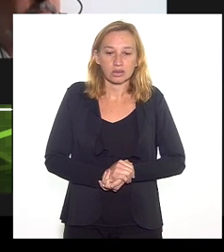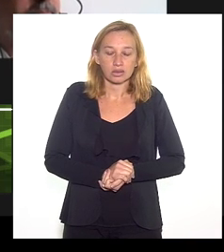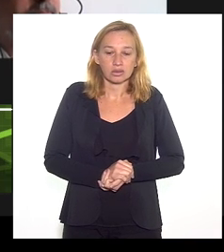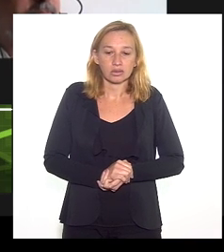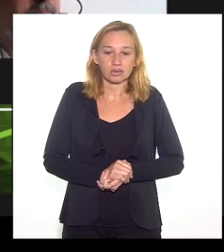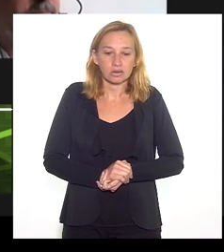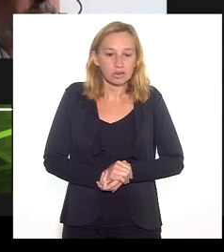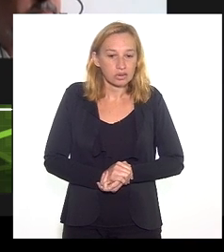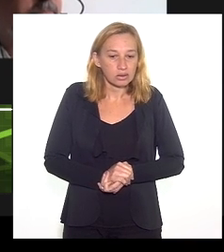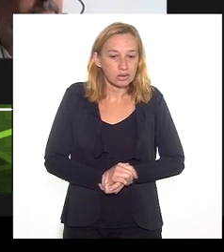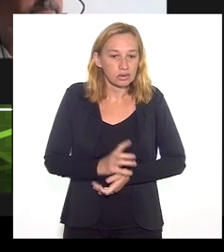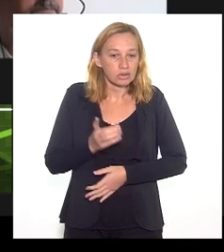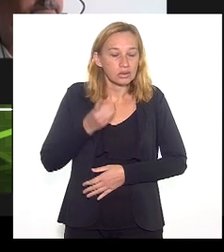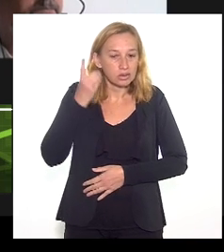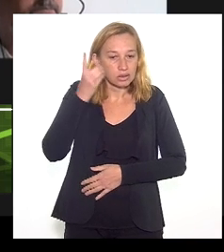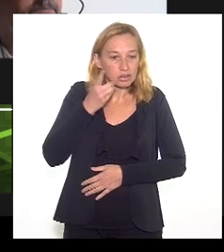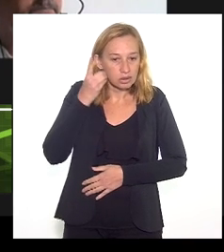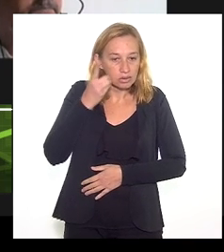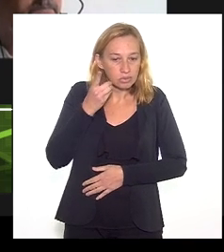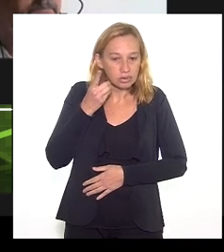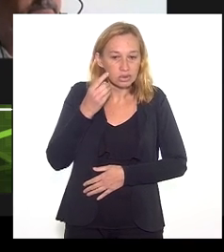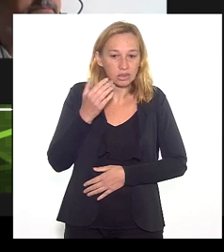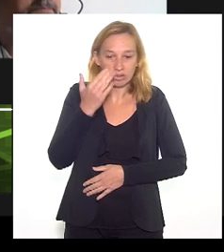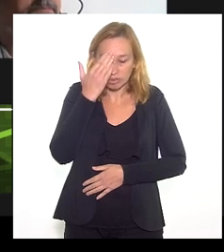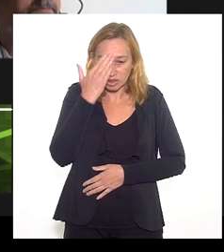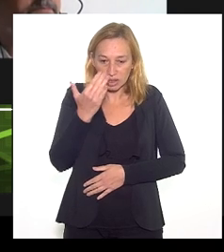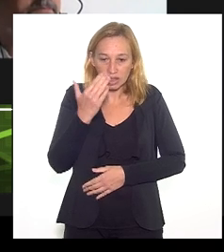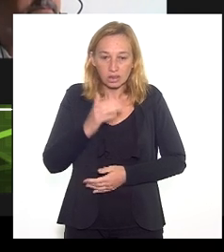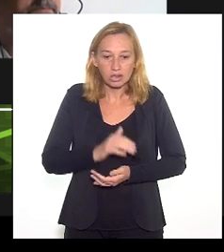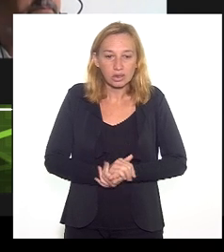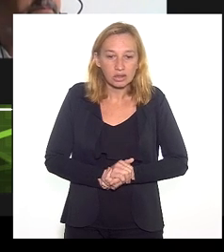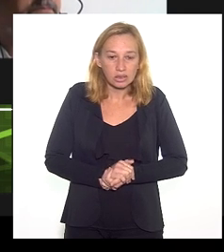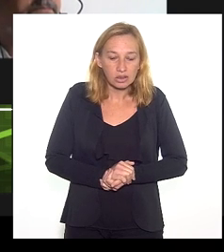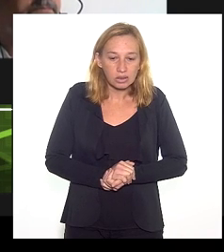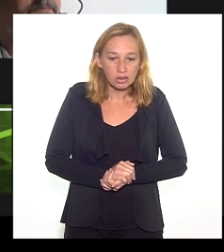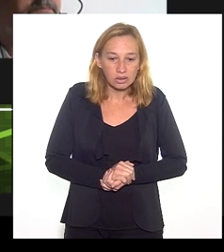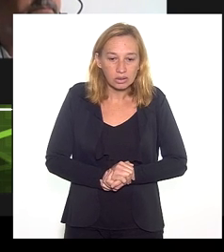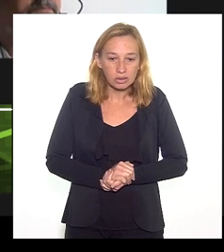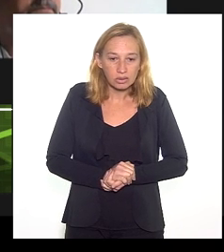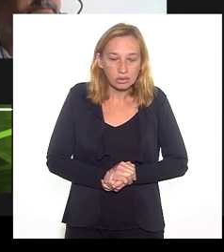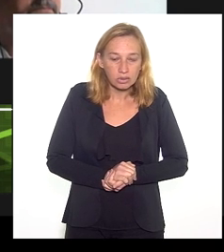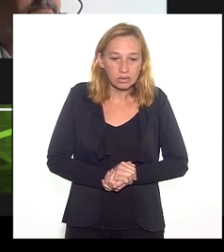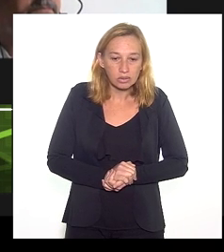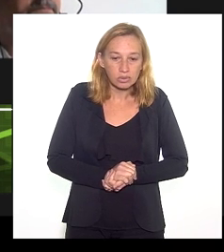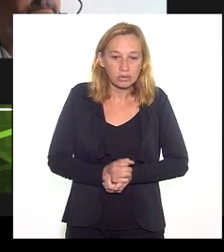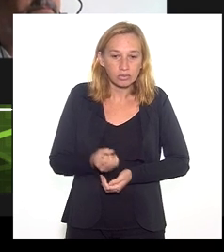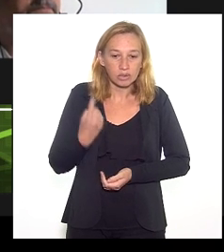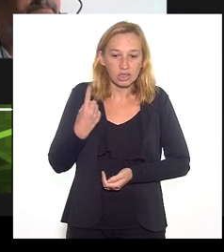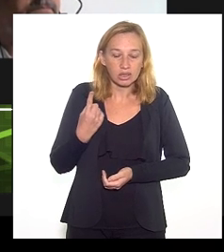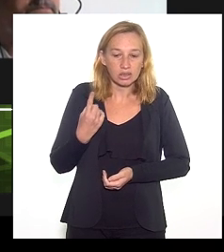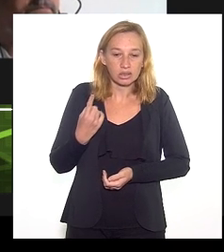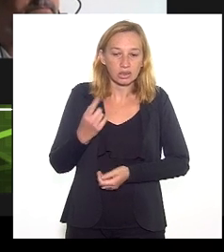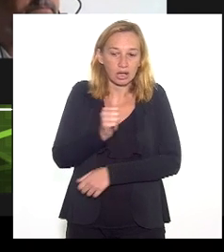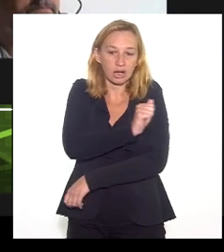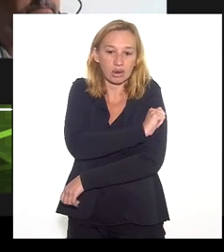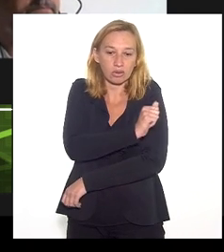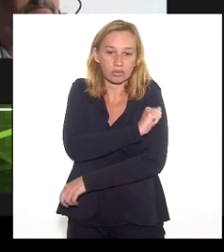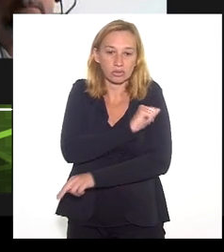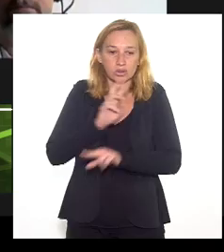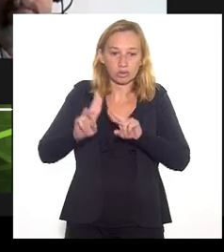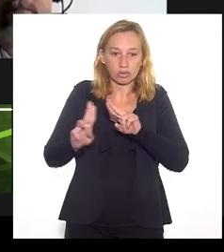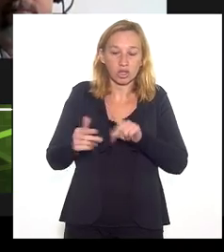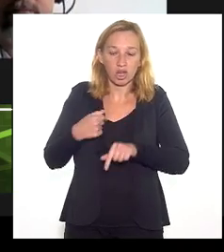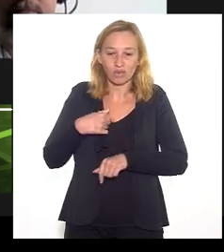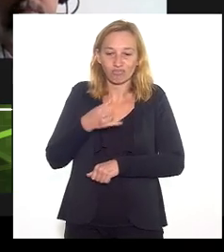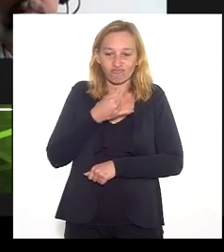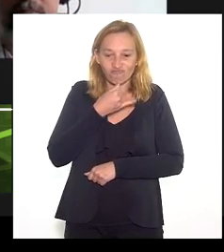rapidamente deputado Fábio muito obrigada eu queria como ex-aluna da UERJ também eu fico muito